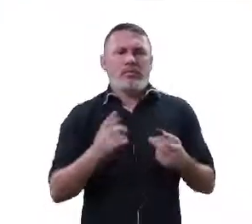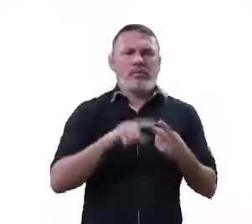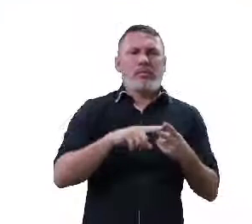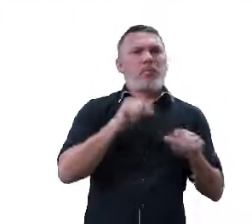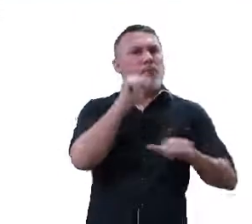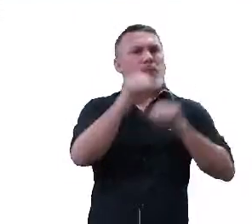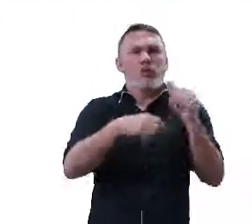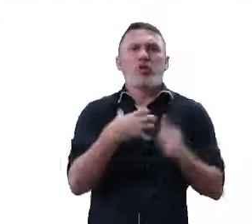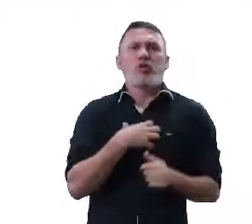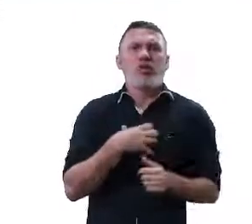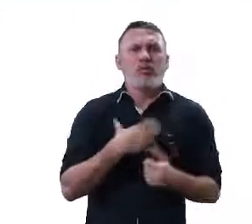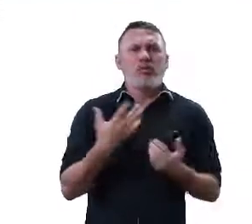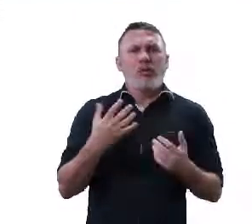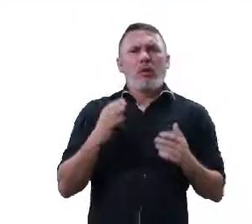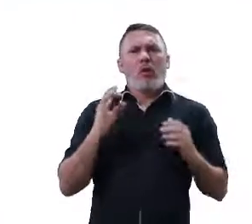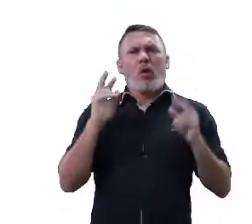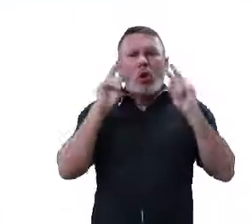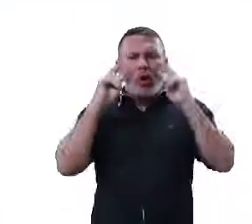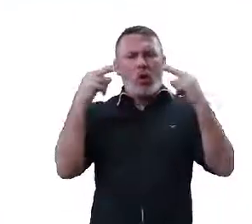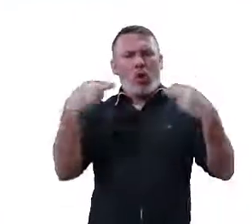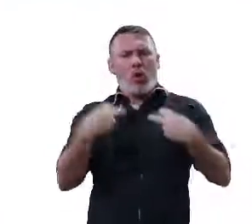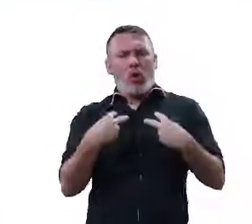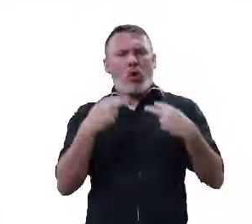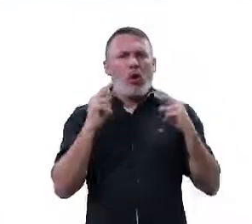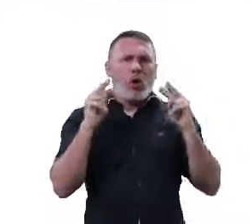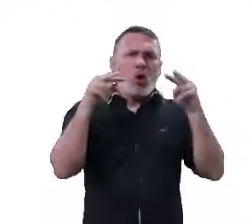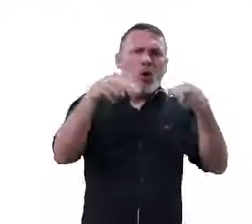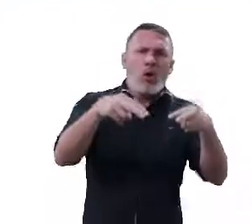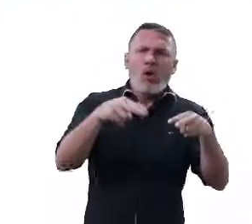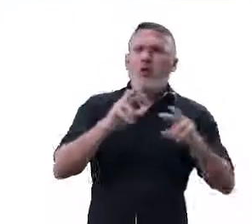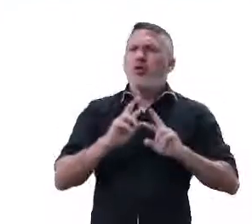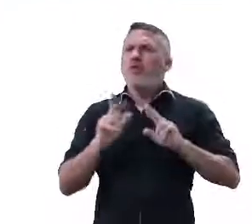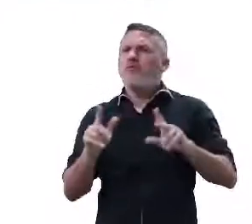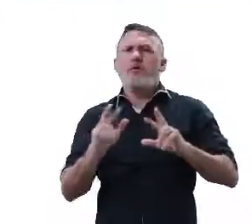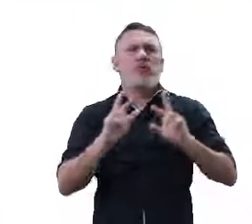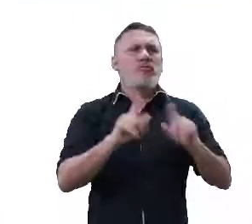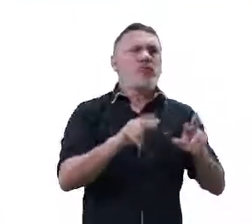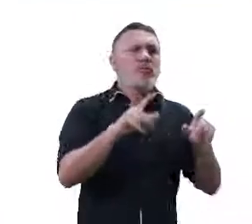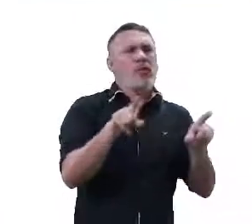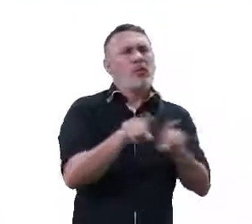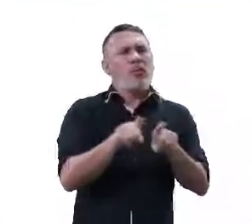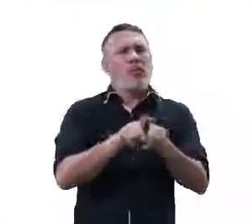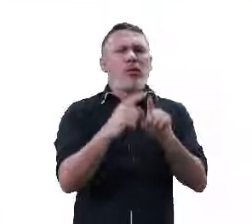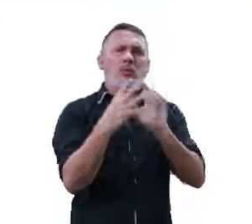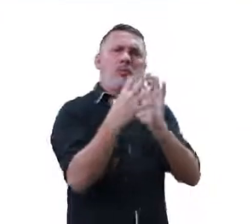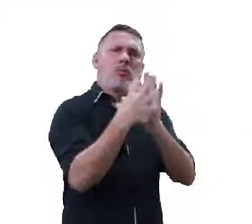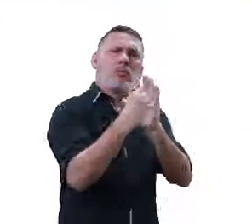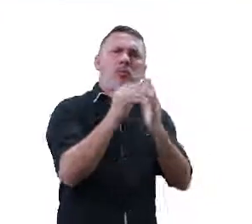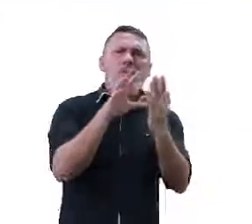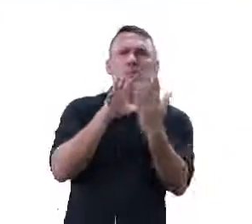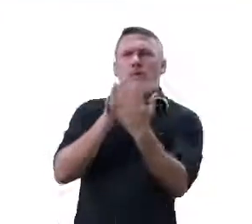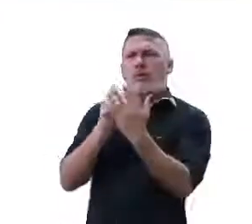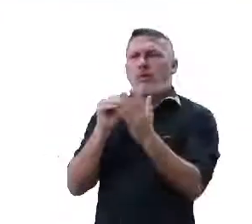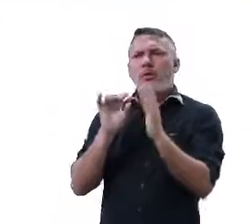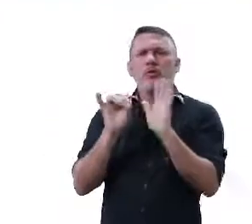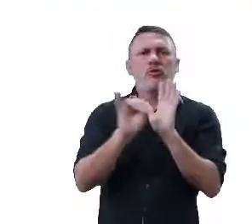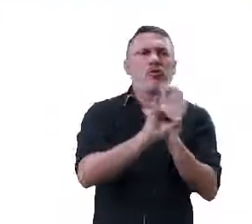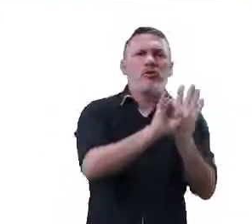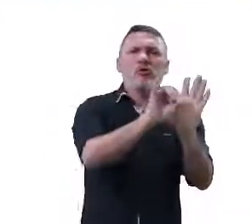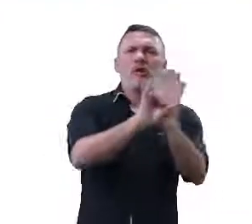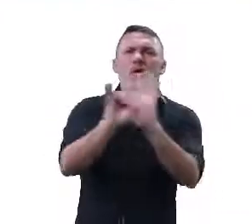maneira desses indivíduos verem a sua própria realidade, maneiras na forma de identidade, de identificação entre esses